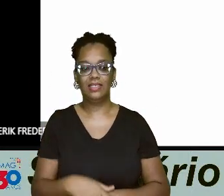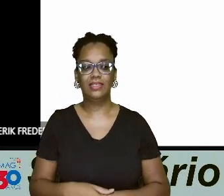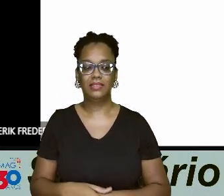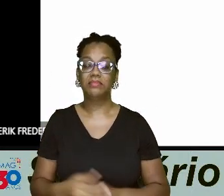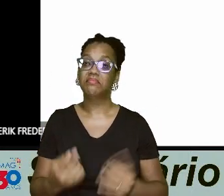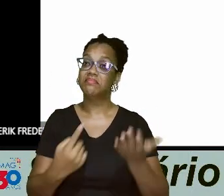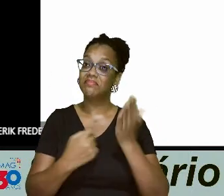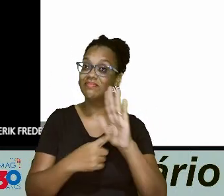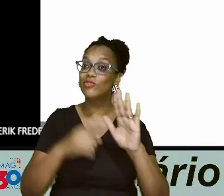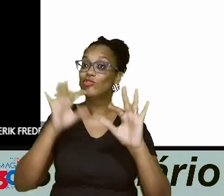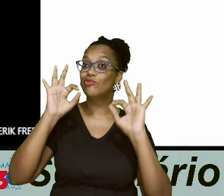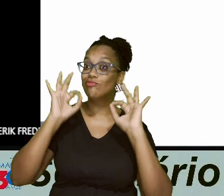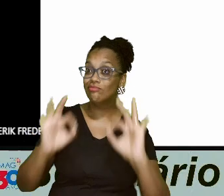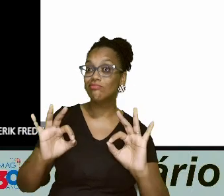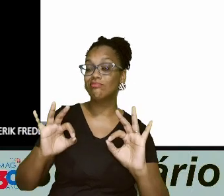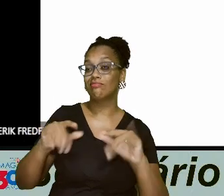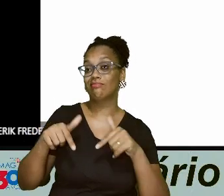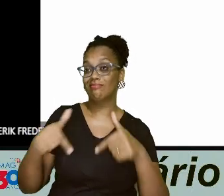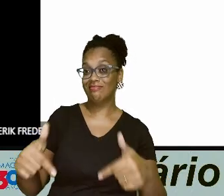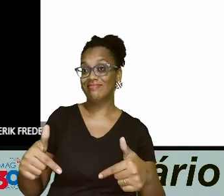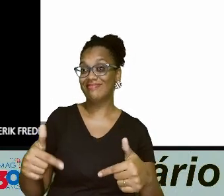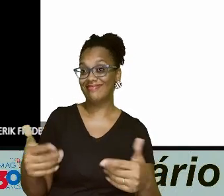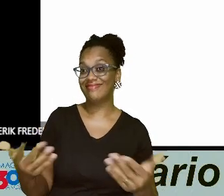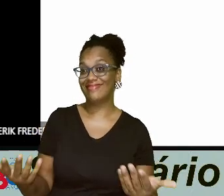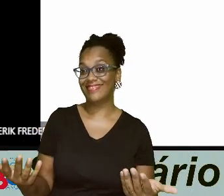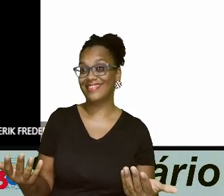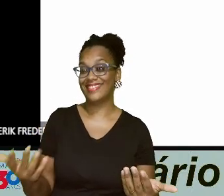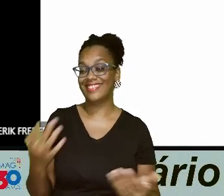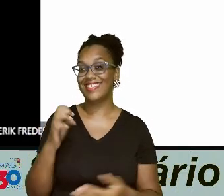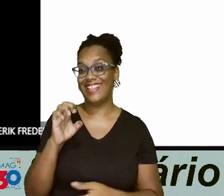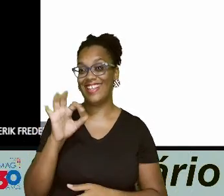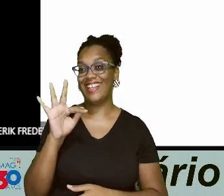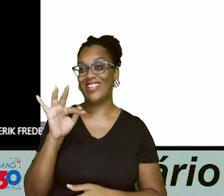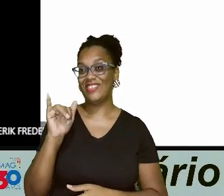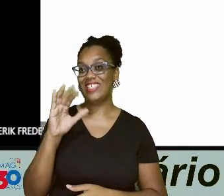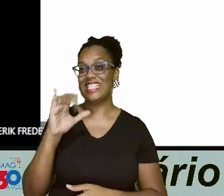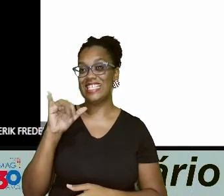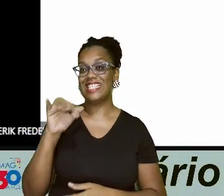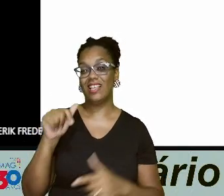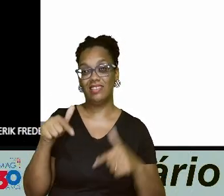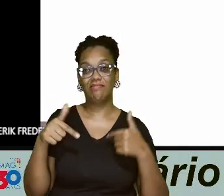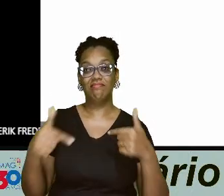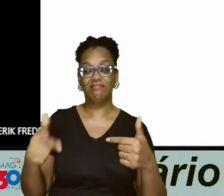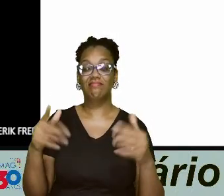a eficiência, né, desse precedente